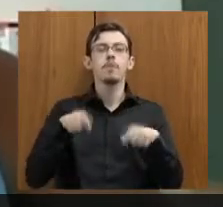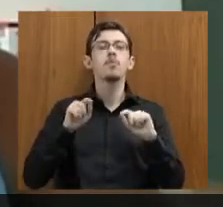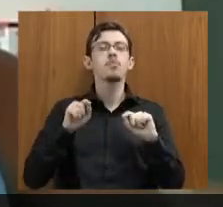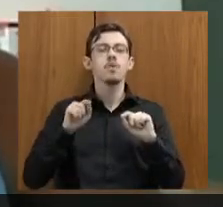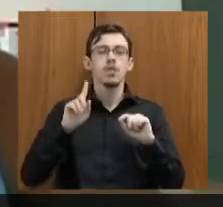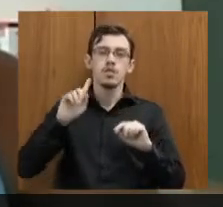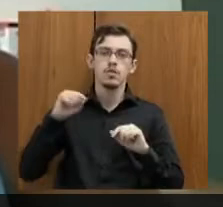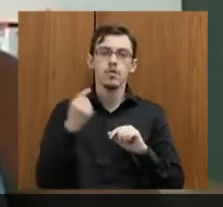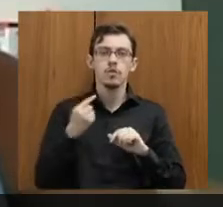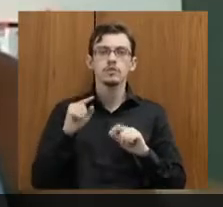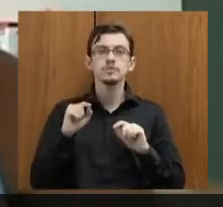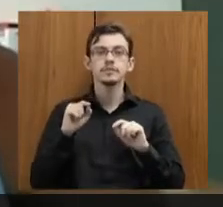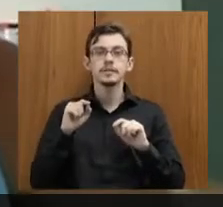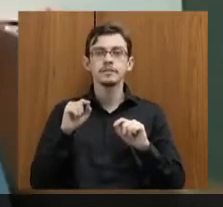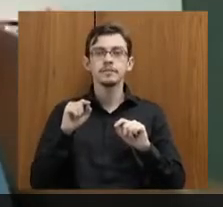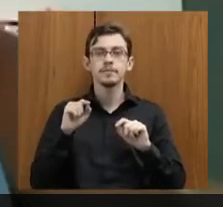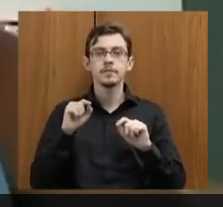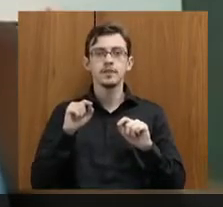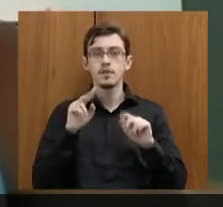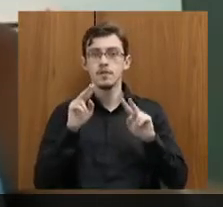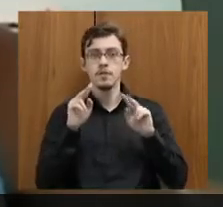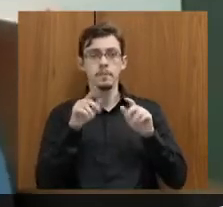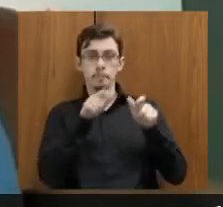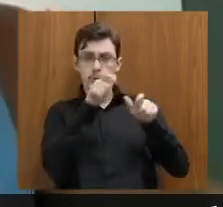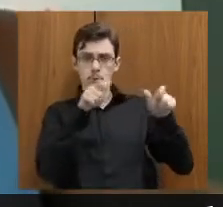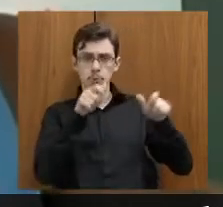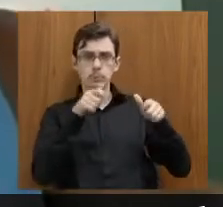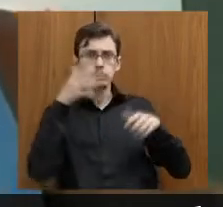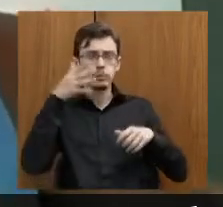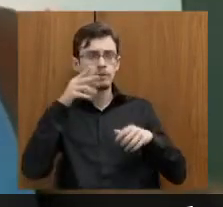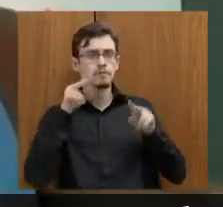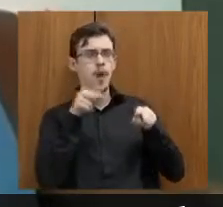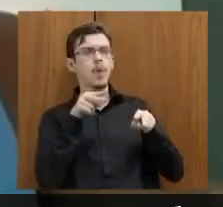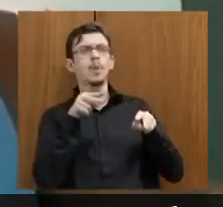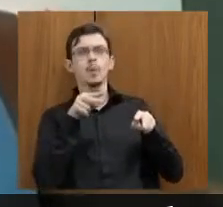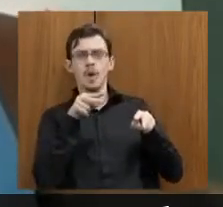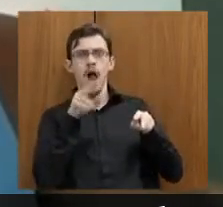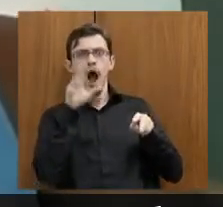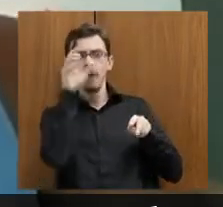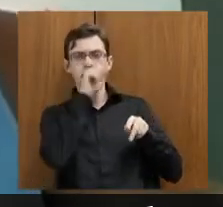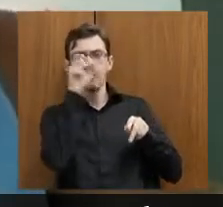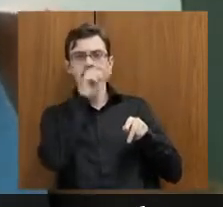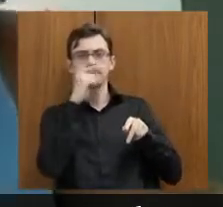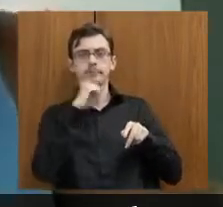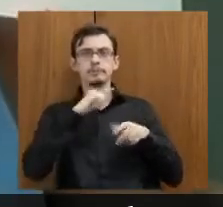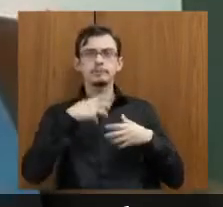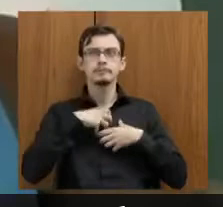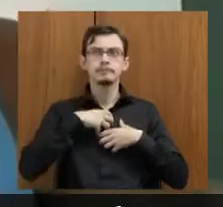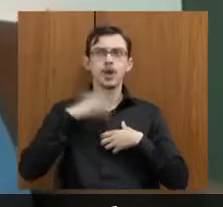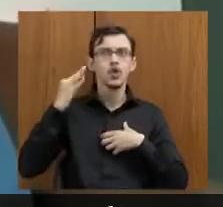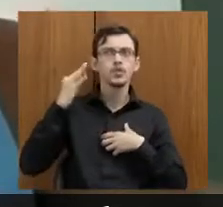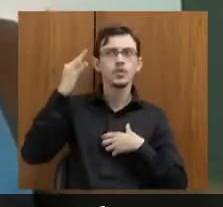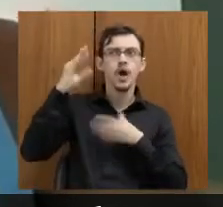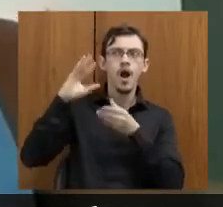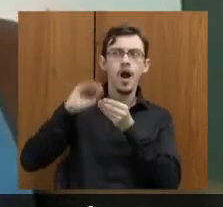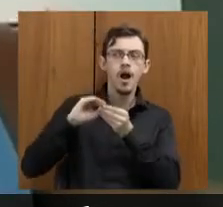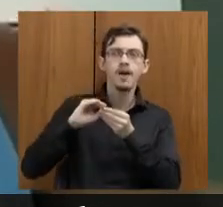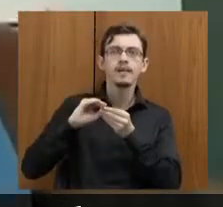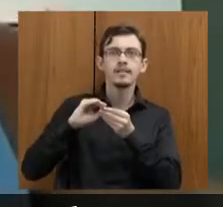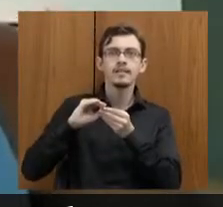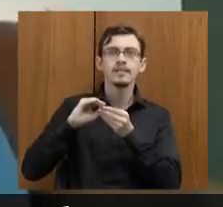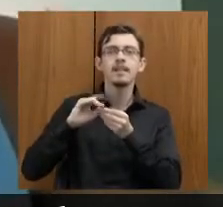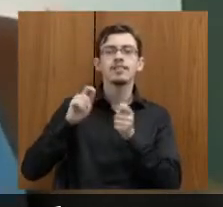nós não esperávamos e espero lançarmos no futuro da Democracia com a liberdade religiosa